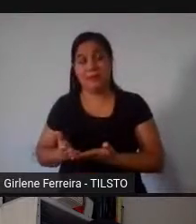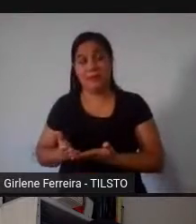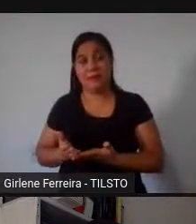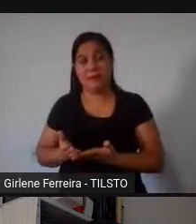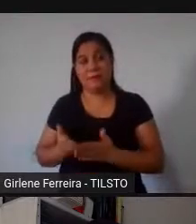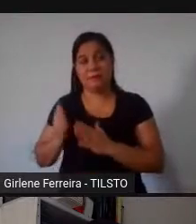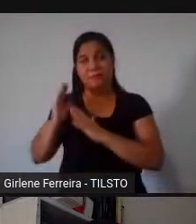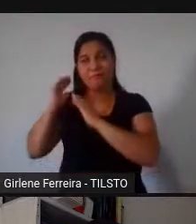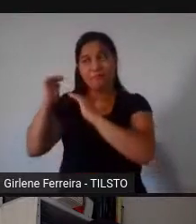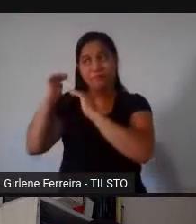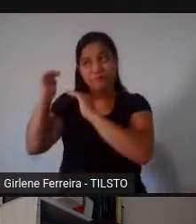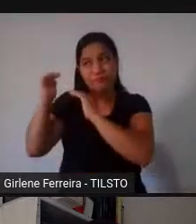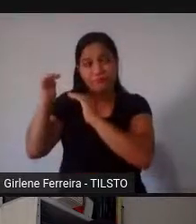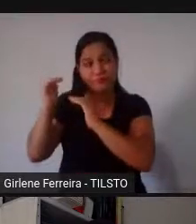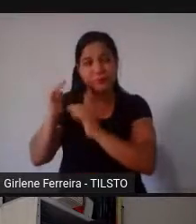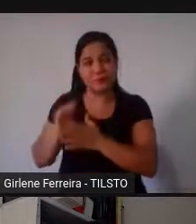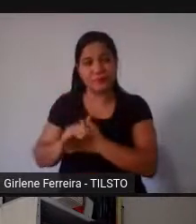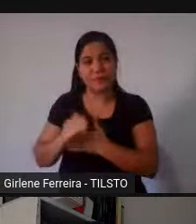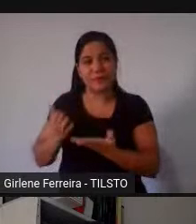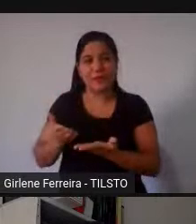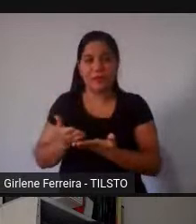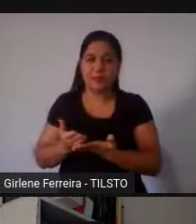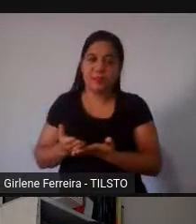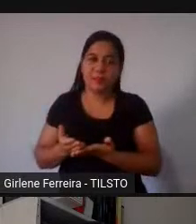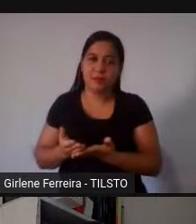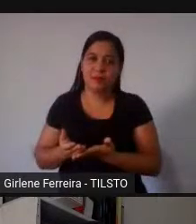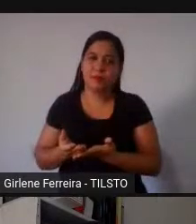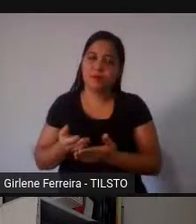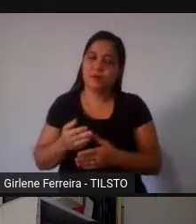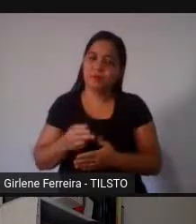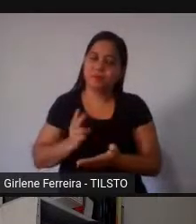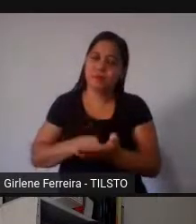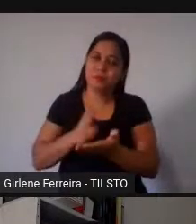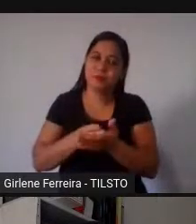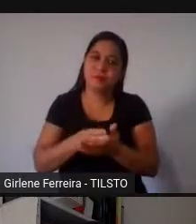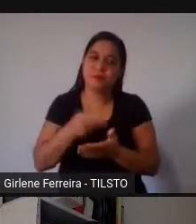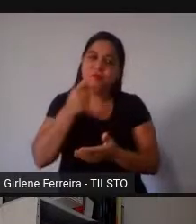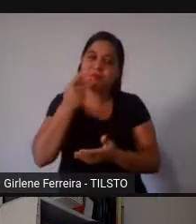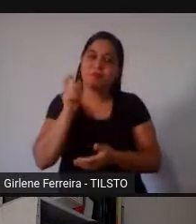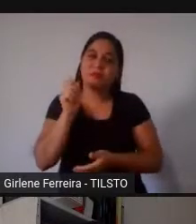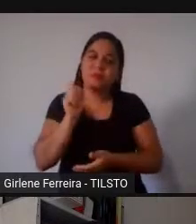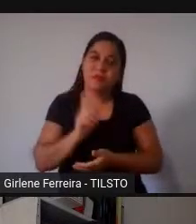E a questão que, então, eu costumo comentar com o pessoal é de que